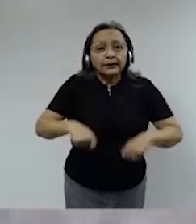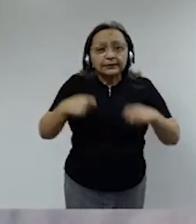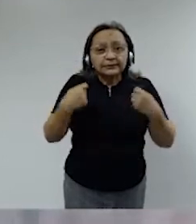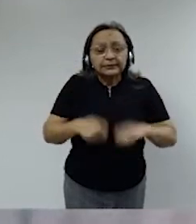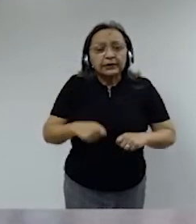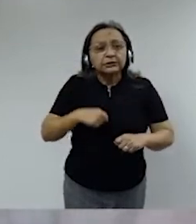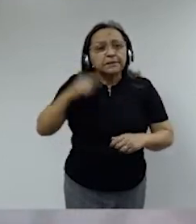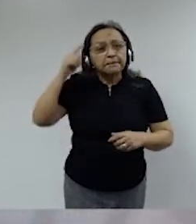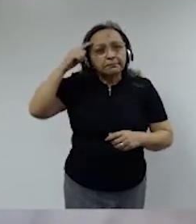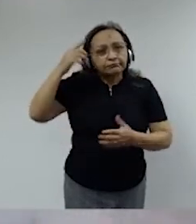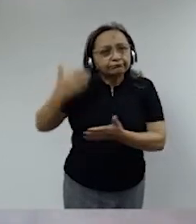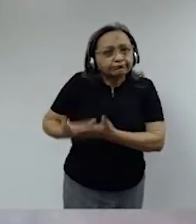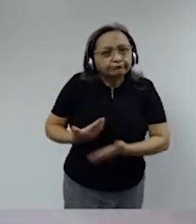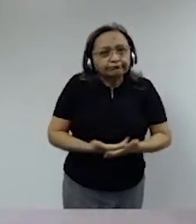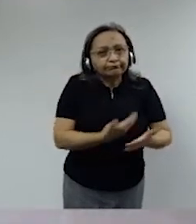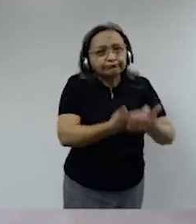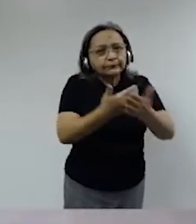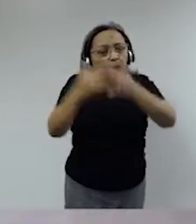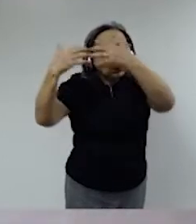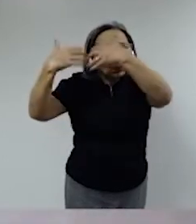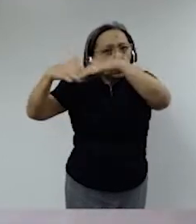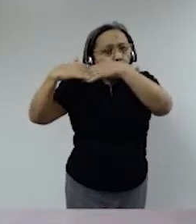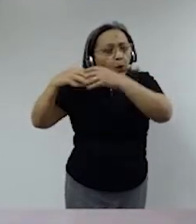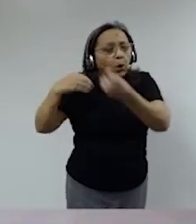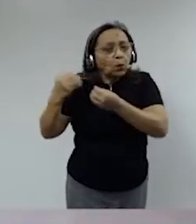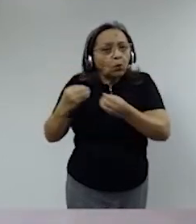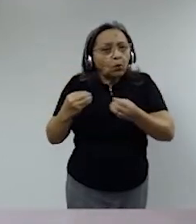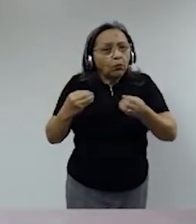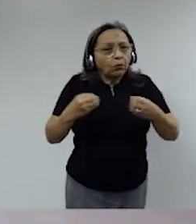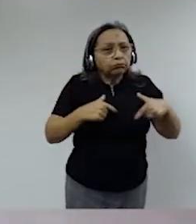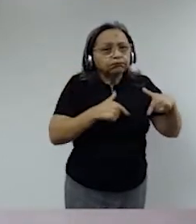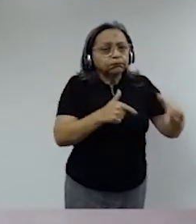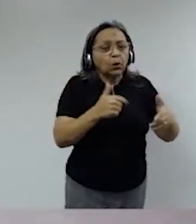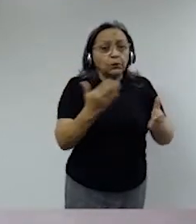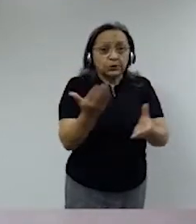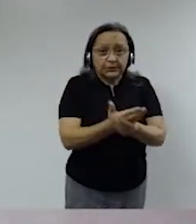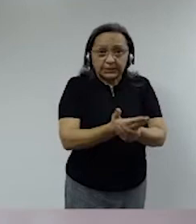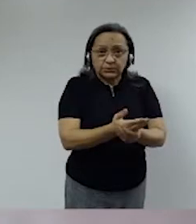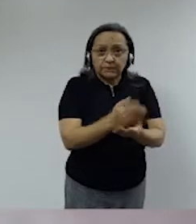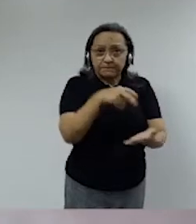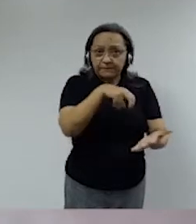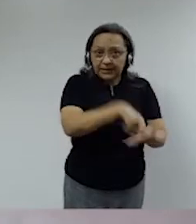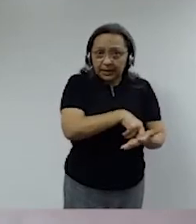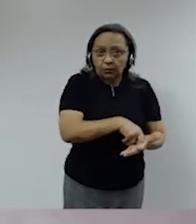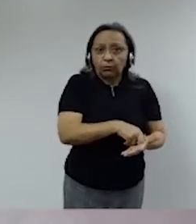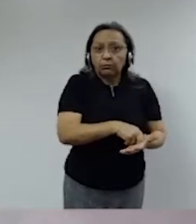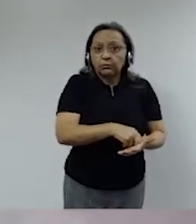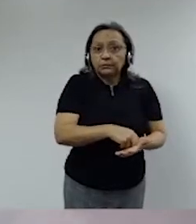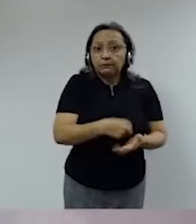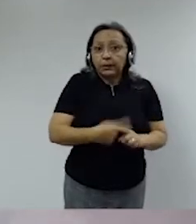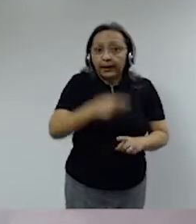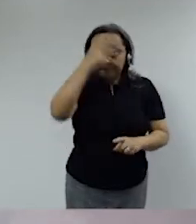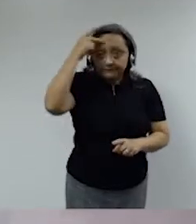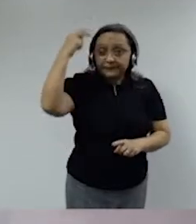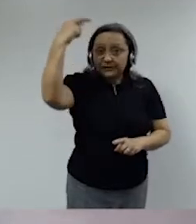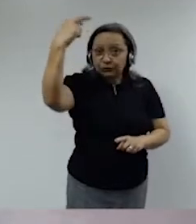de repensar a nossa maneira de encarar o processo penal. Quem está sentado ali, né, claro, eu também não vou ser tão,